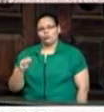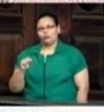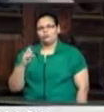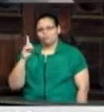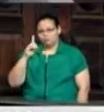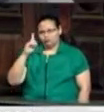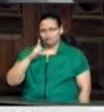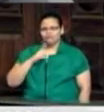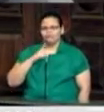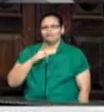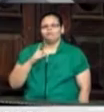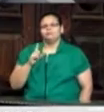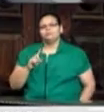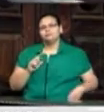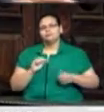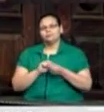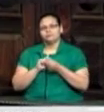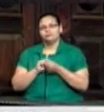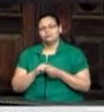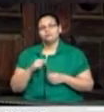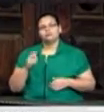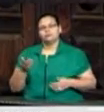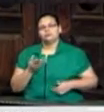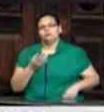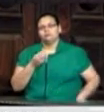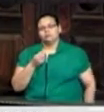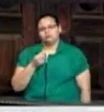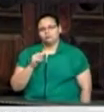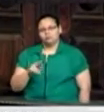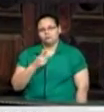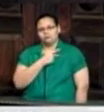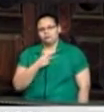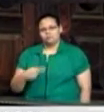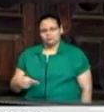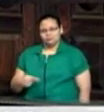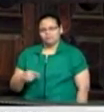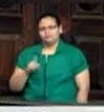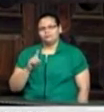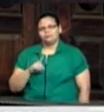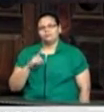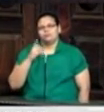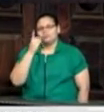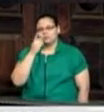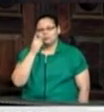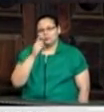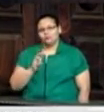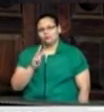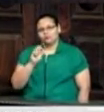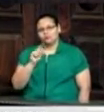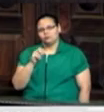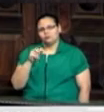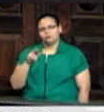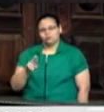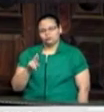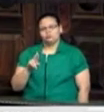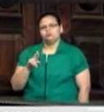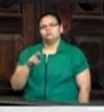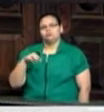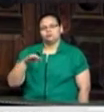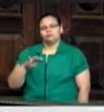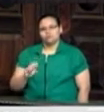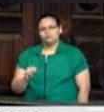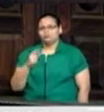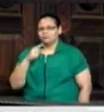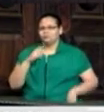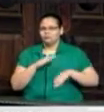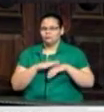obrigado. Deputado presidente Wagner Monte fez aqui em plenário também essa